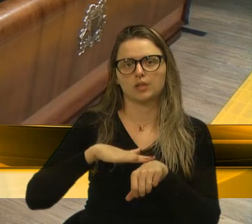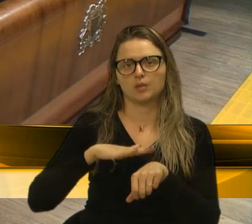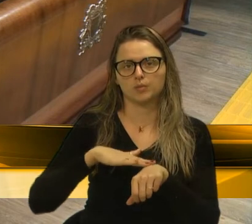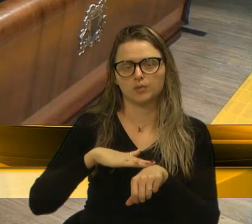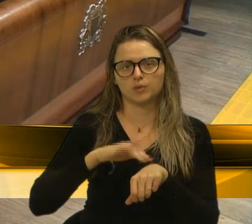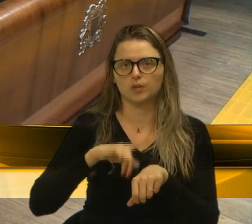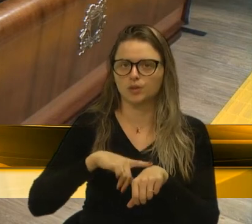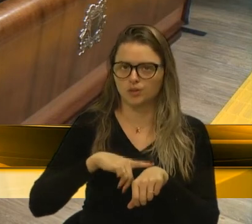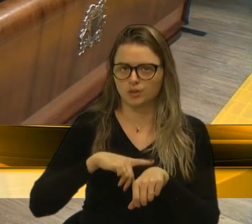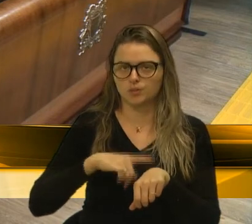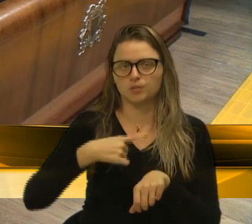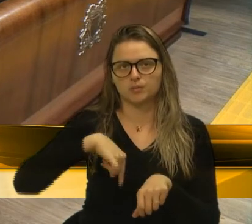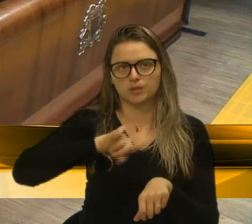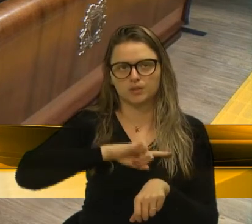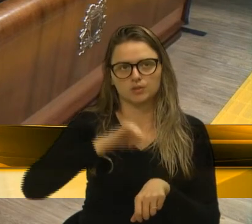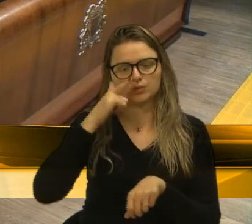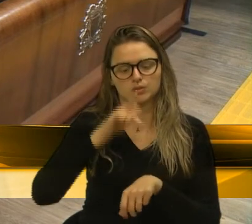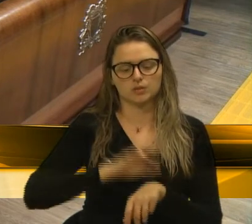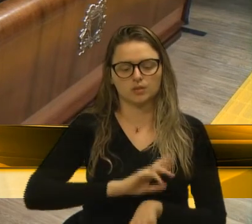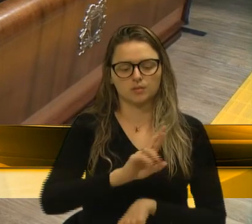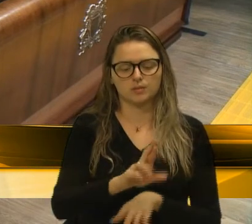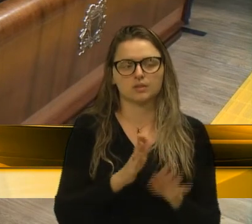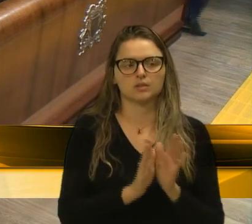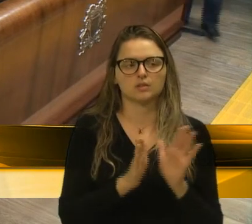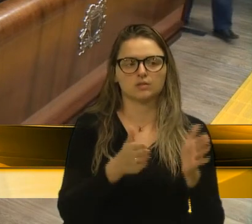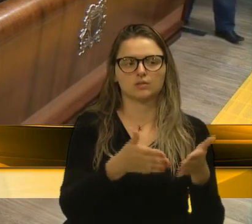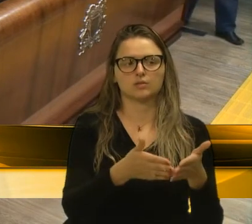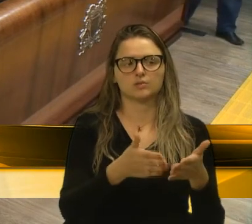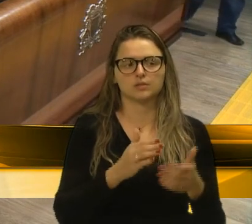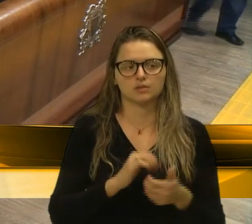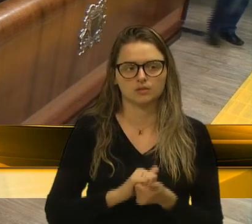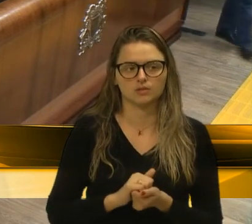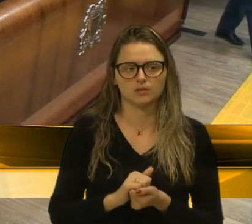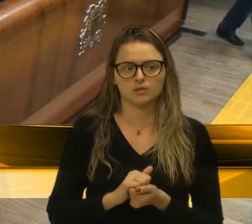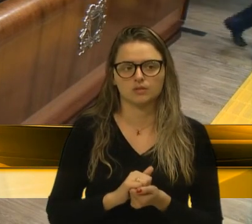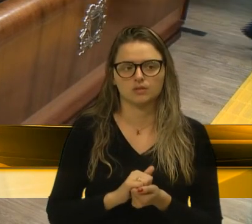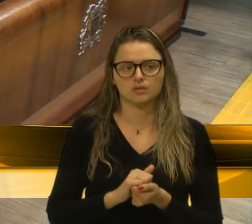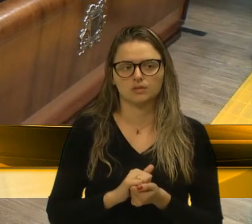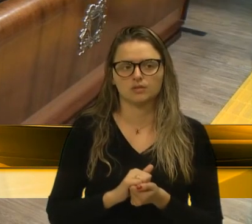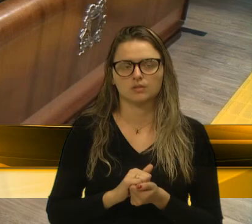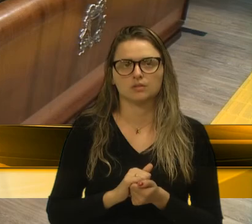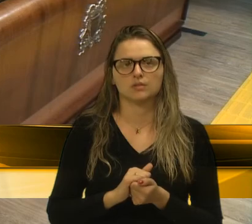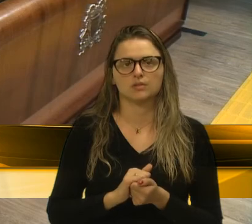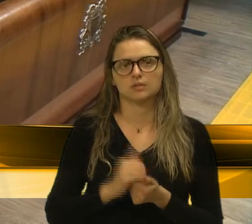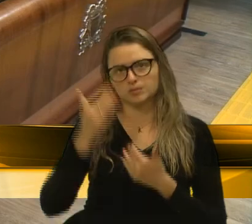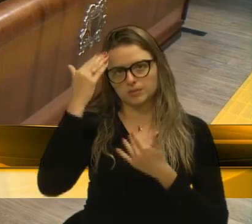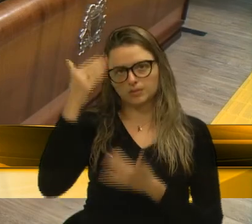nos propiciasse, né, em nome da comissão, fazermos esses esclarecimentos. Muito obrigado, senhor presidente, era isso.